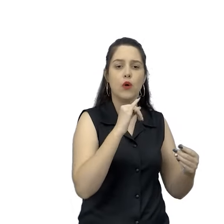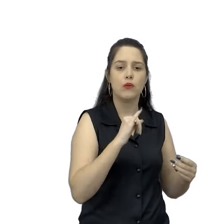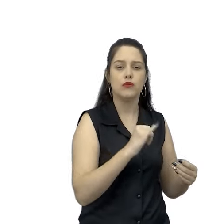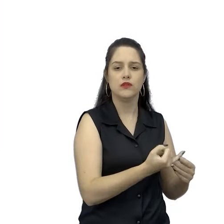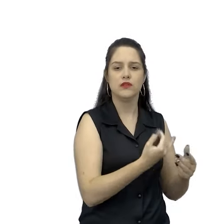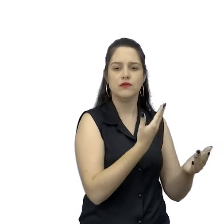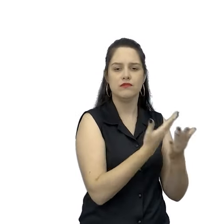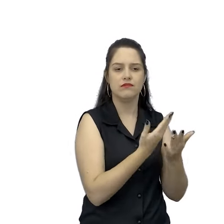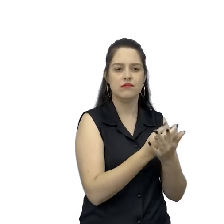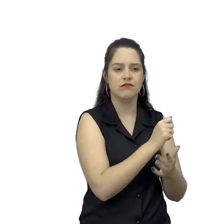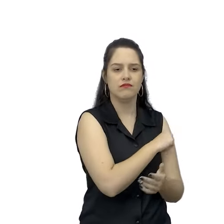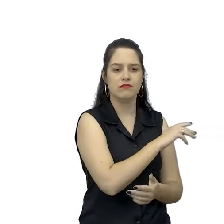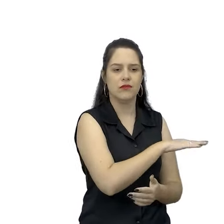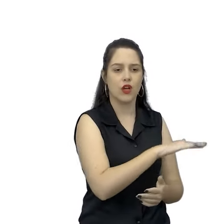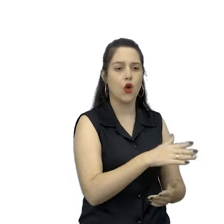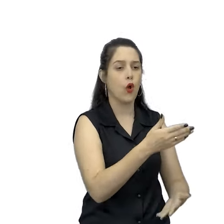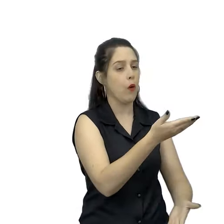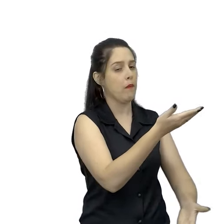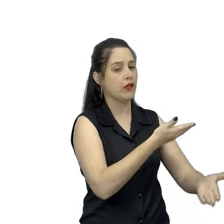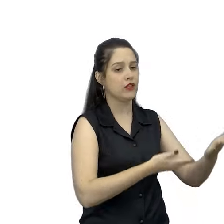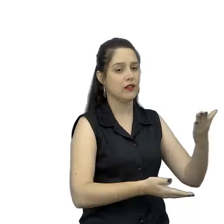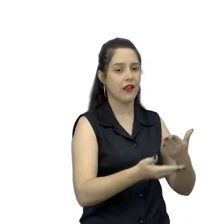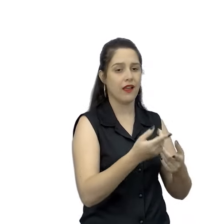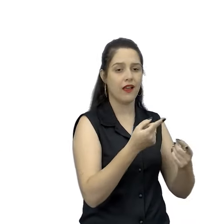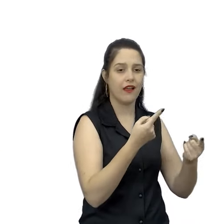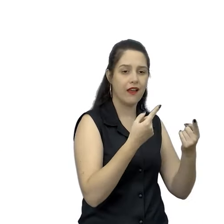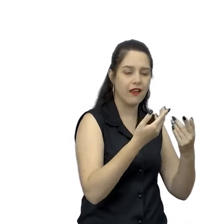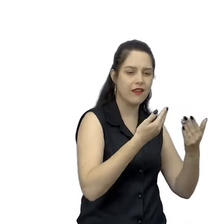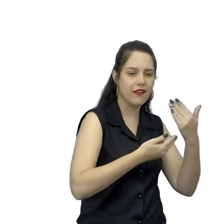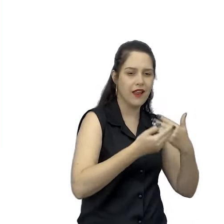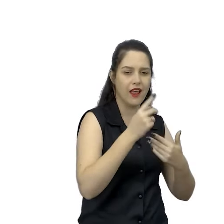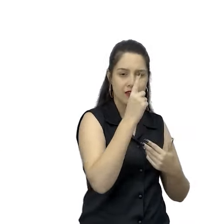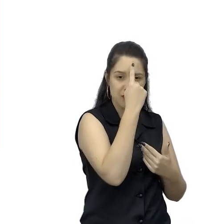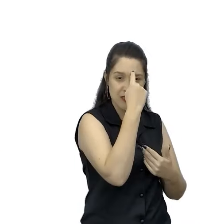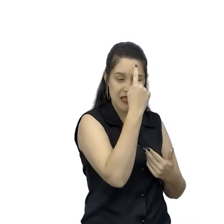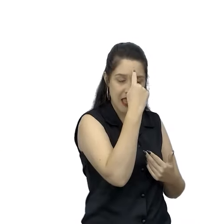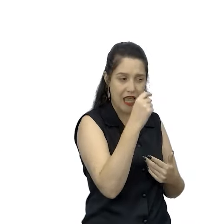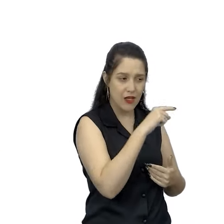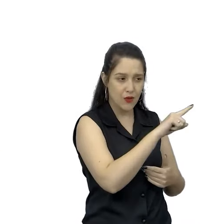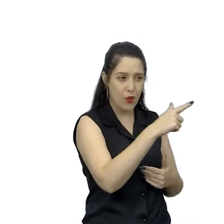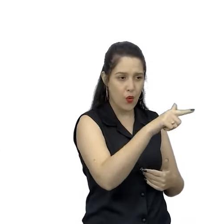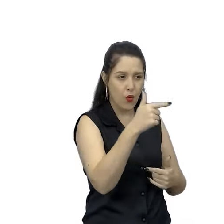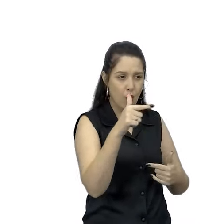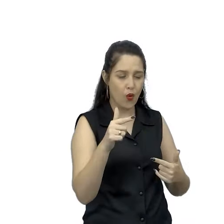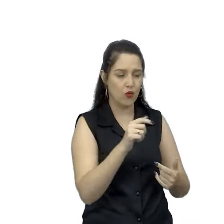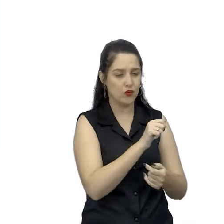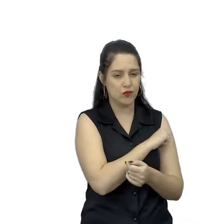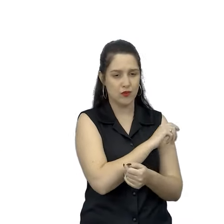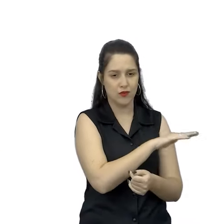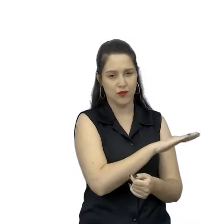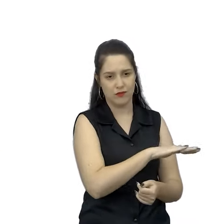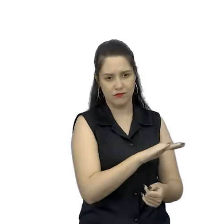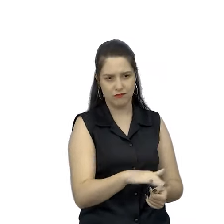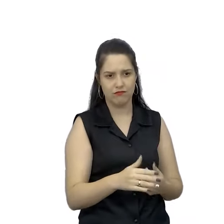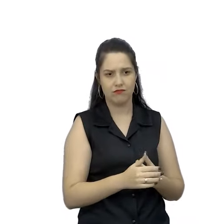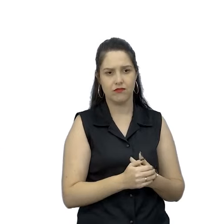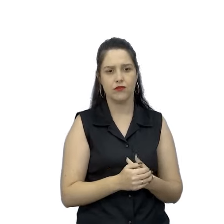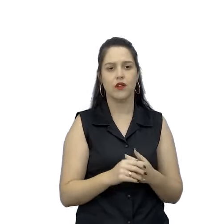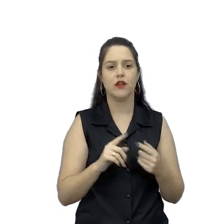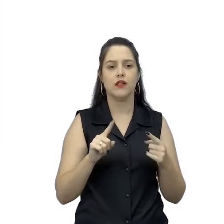esses estudantes possam compartilhar e também integrar das suas ideias entre os estudantes? Foi deixado